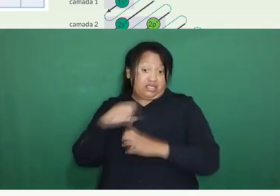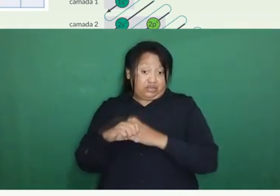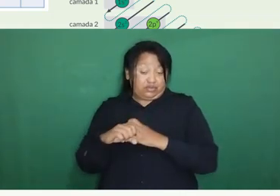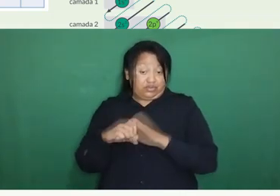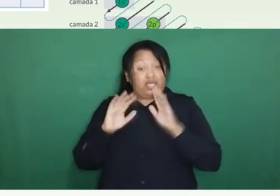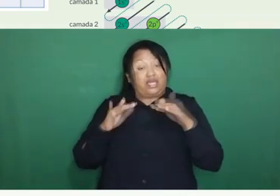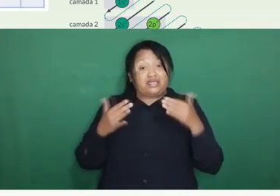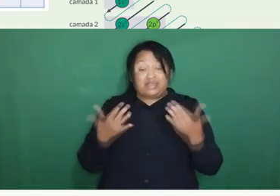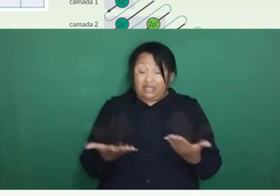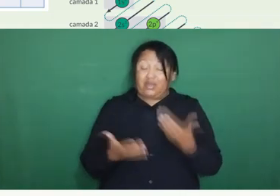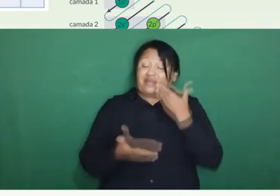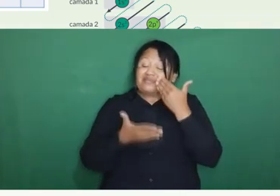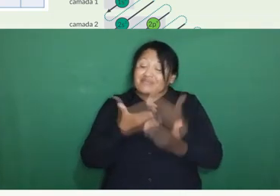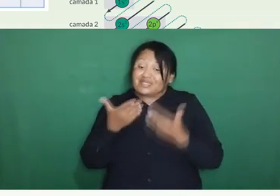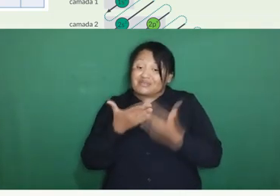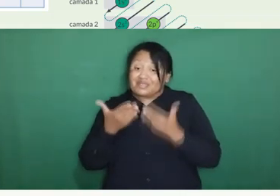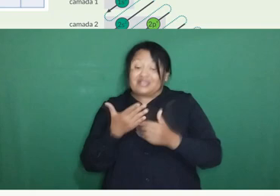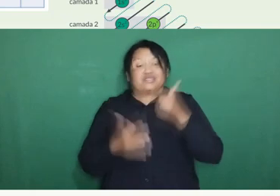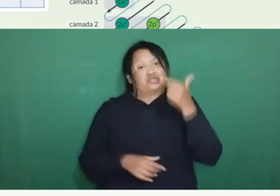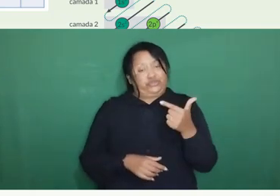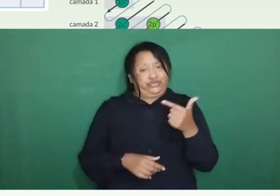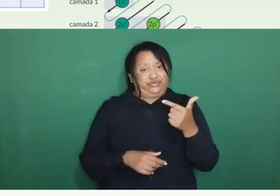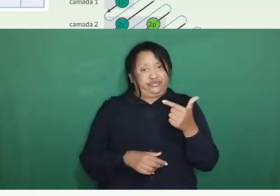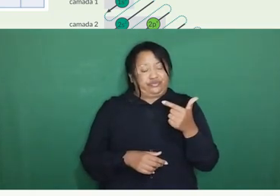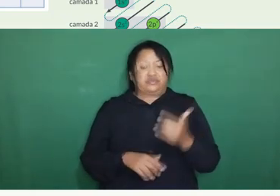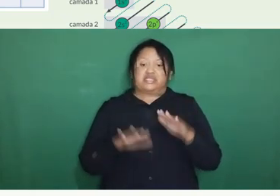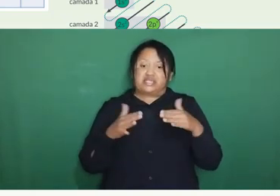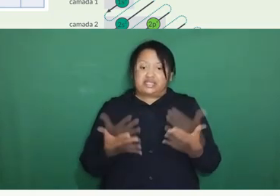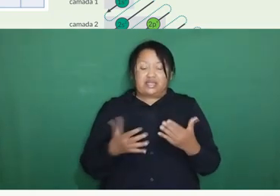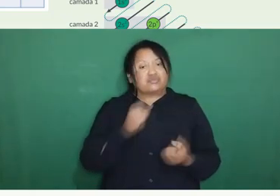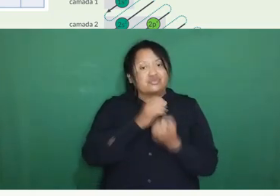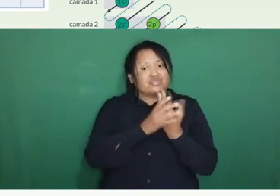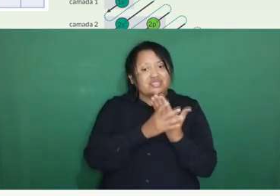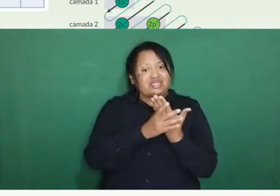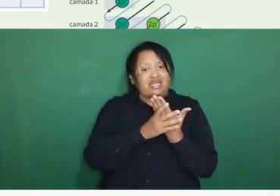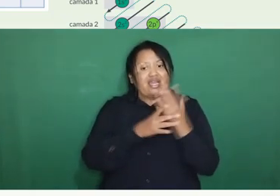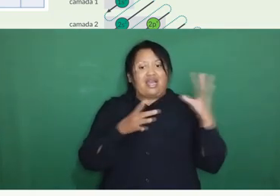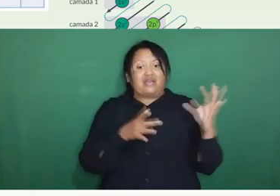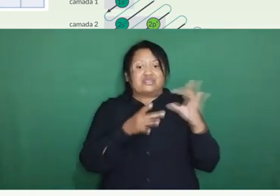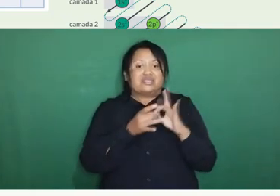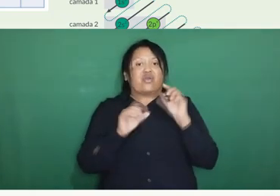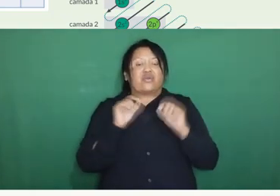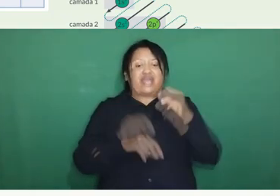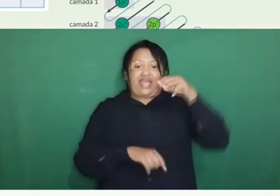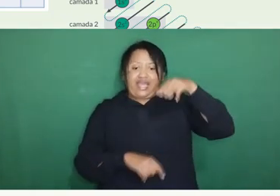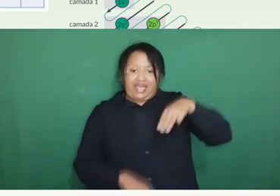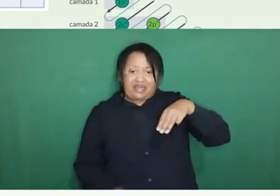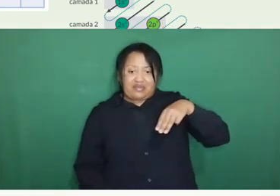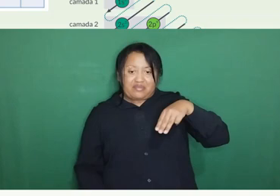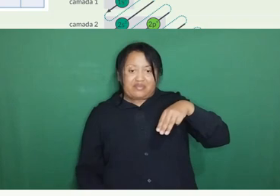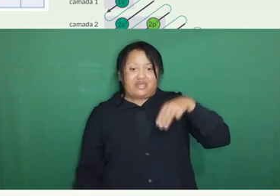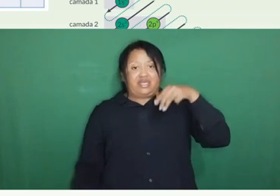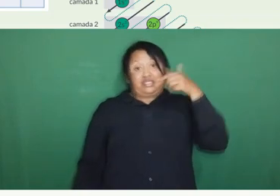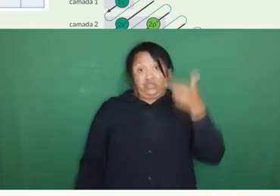esses elétrons certo então ele tem a tendência a perder dois elétrons então ele formaria o ímã do tipo